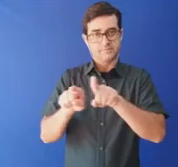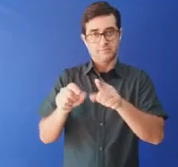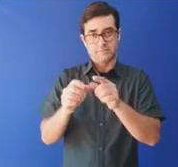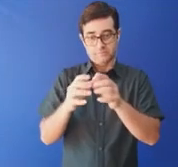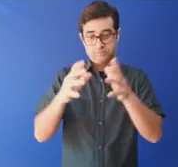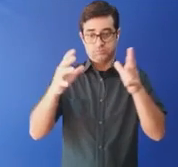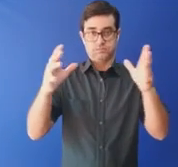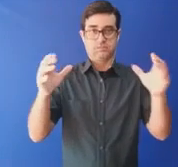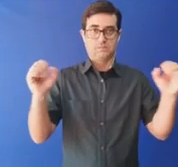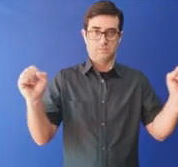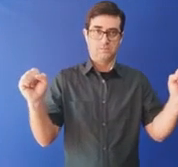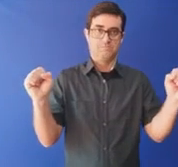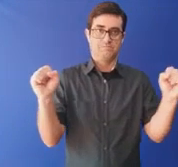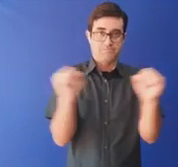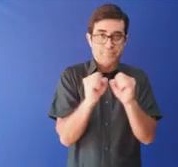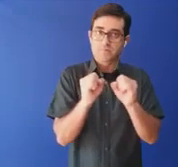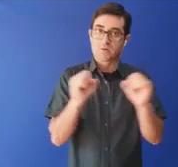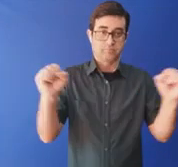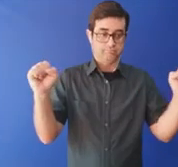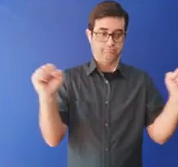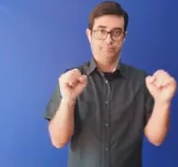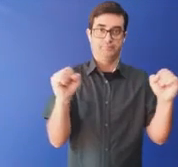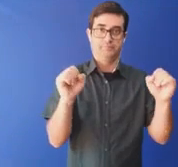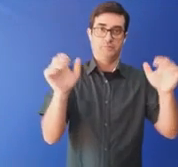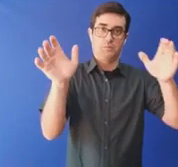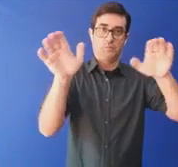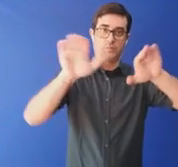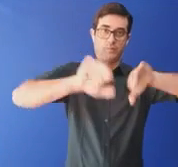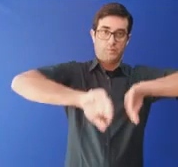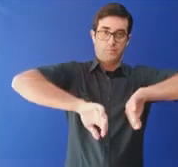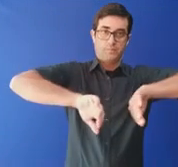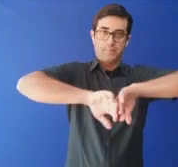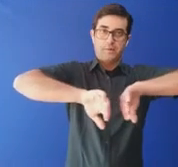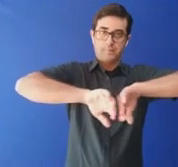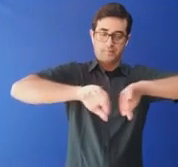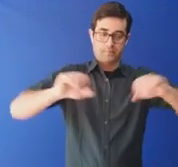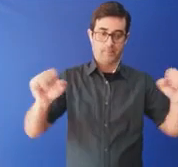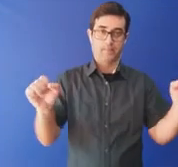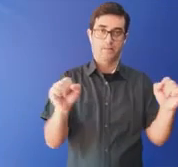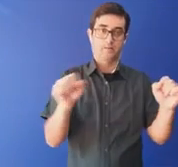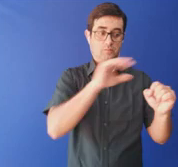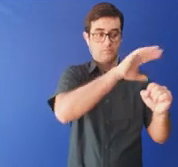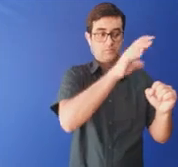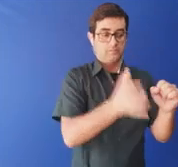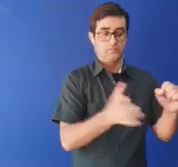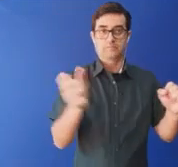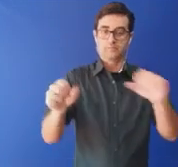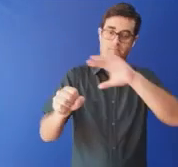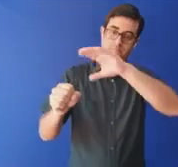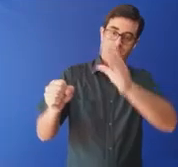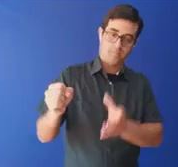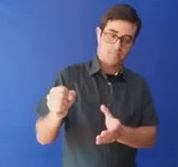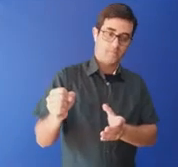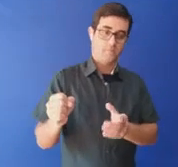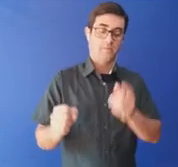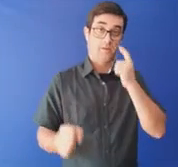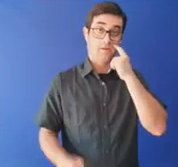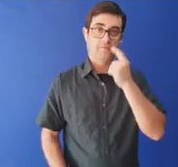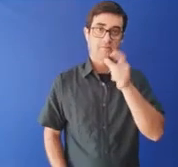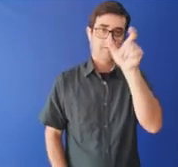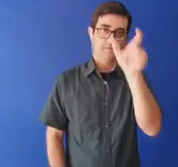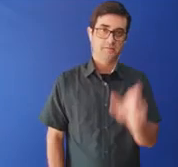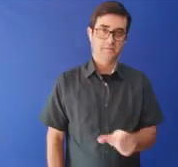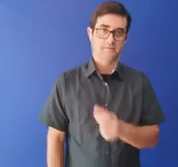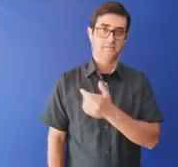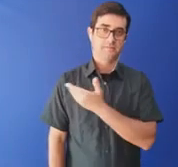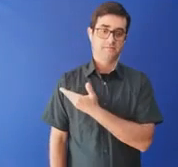para diante, então a aproximação é impedida. Logo, o flúor tem o comprimento de ligação